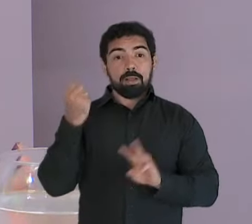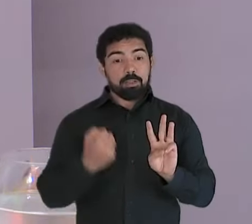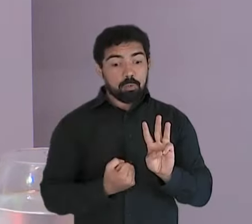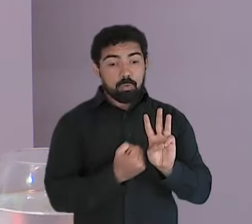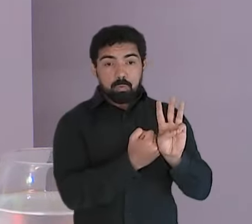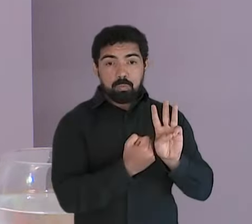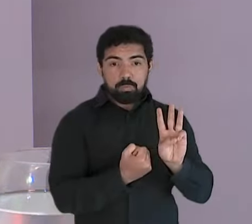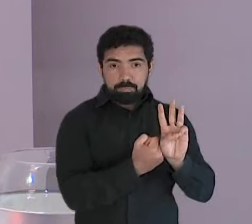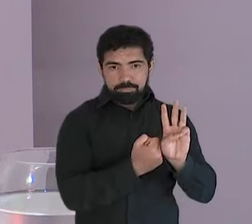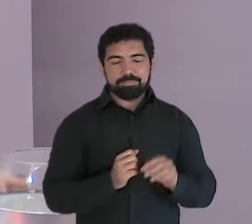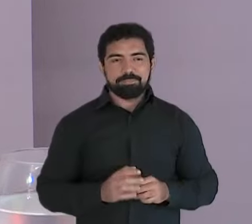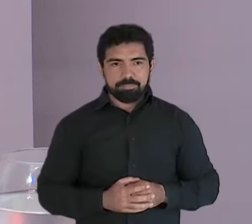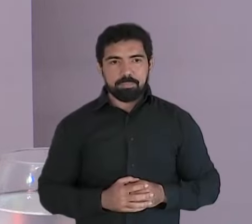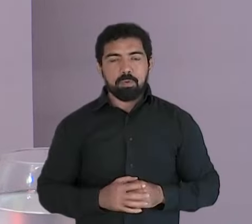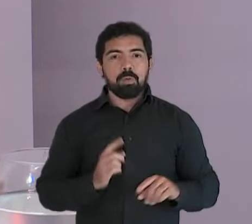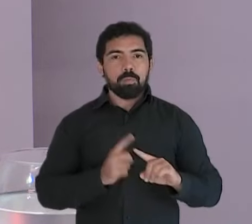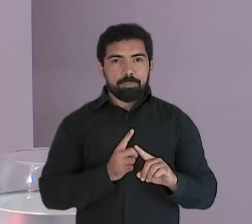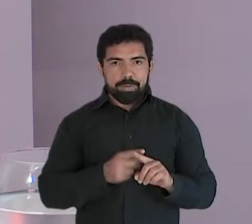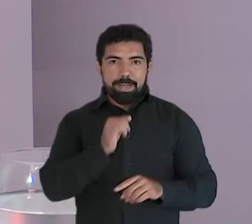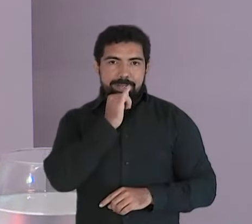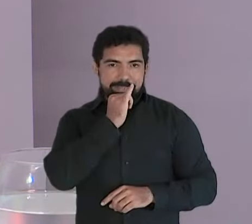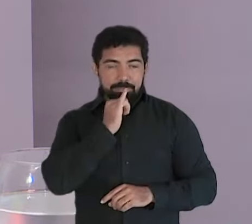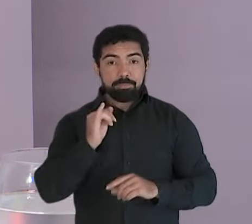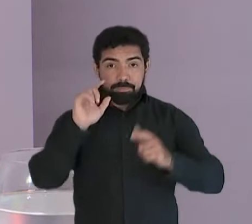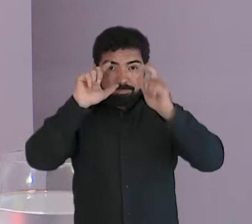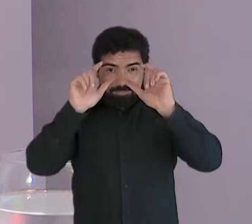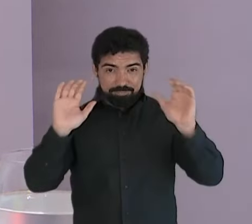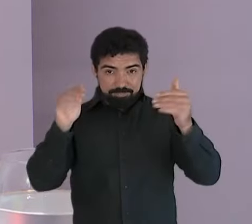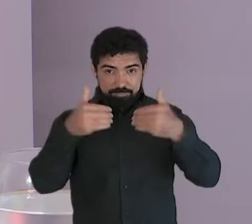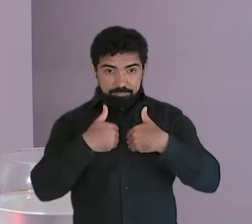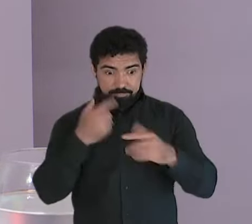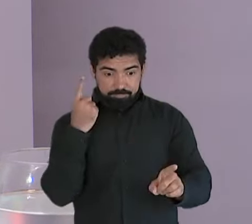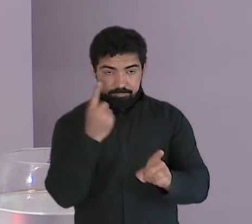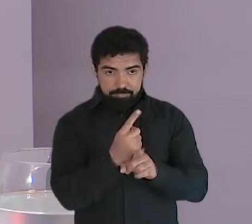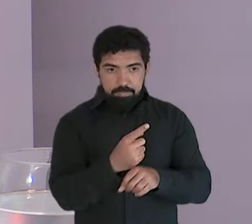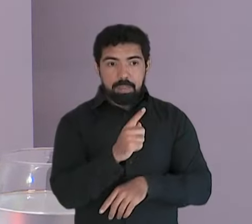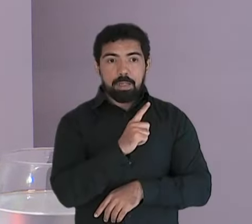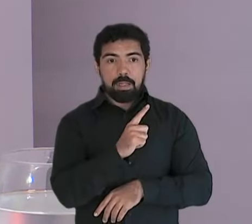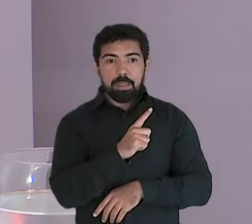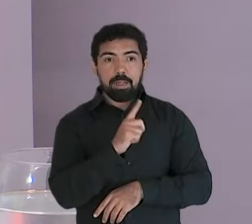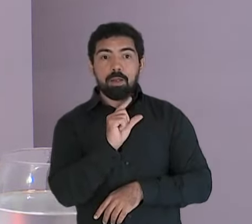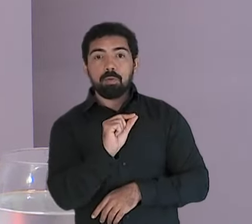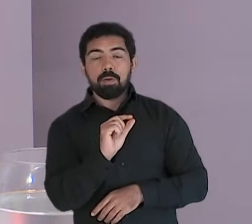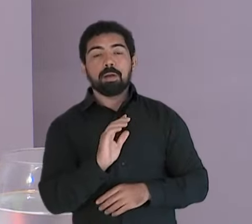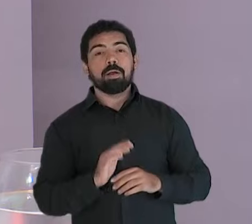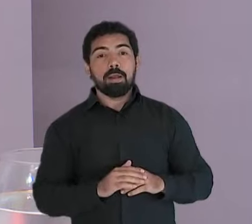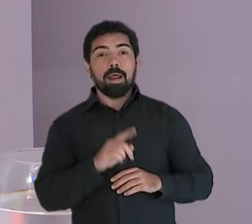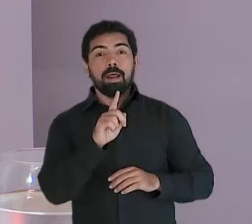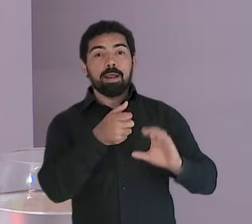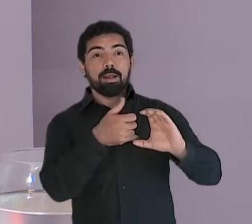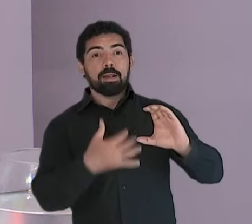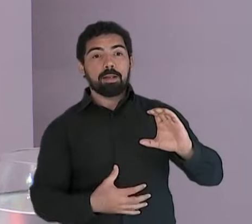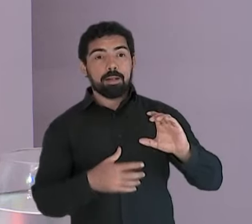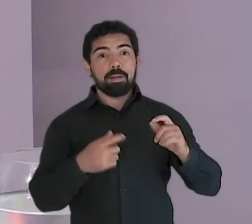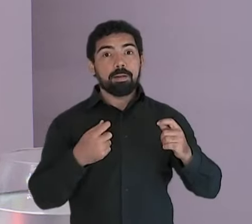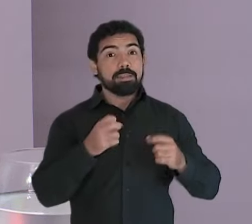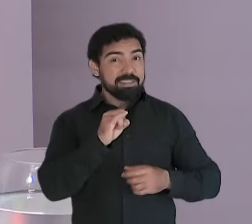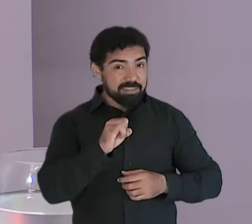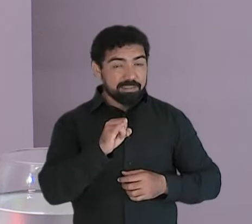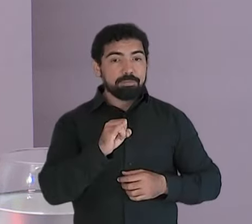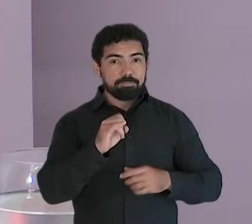diagnóstico do autismo, a gente vai ter déficits persistentes. Um dos critérios são que os déficits sejam